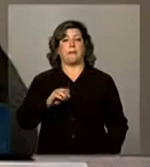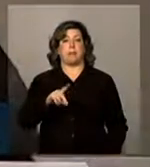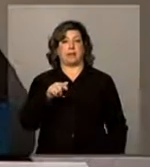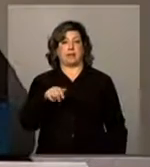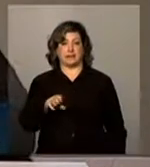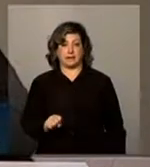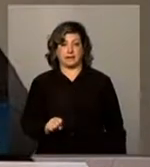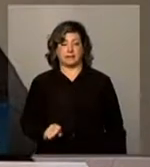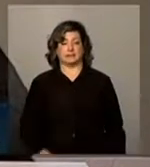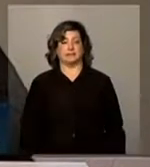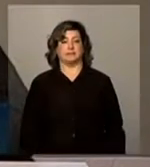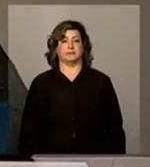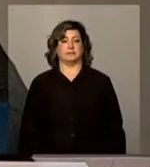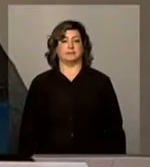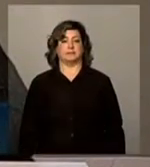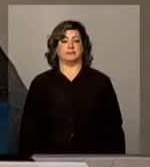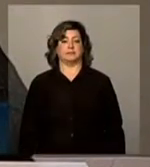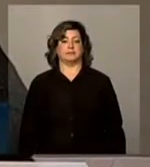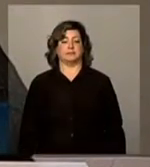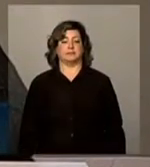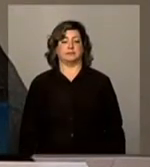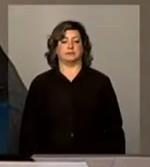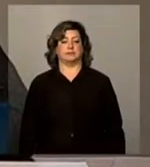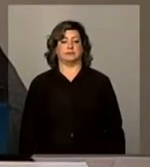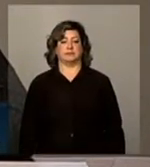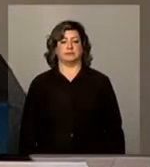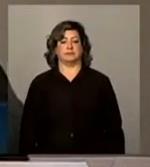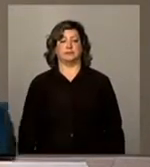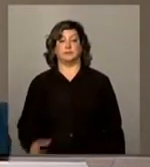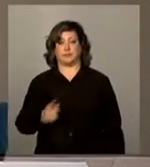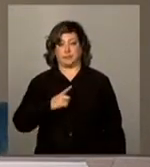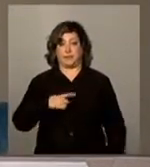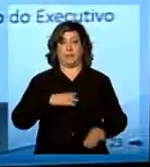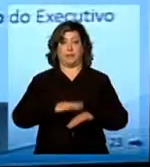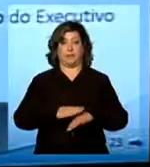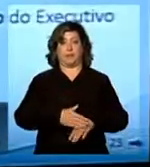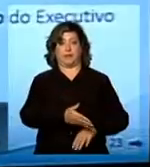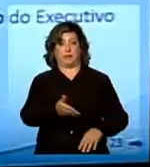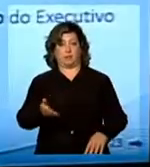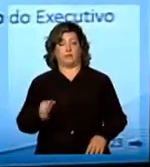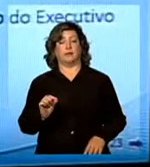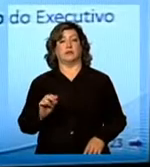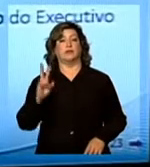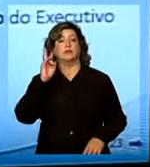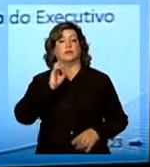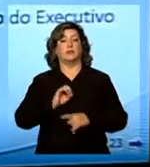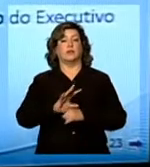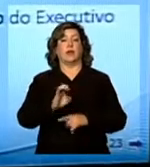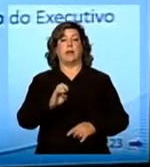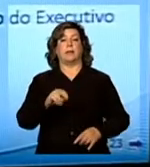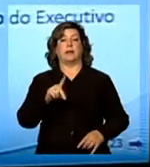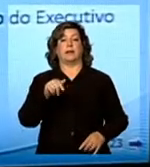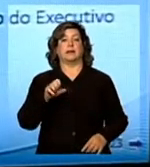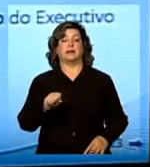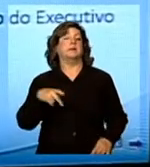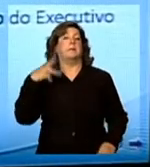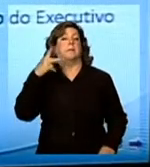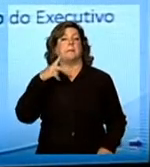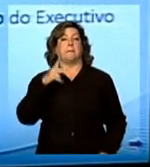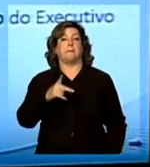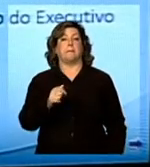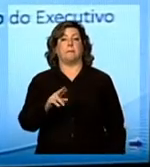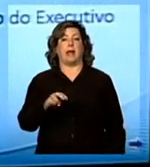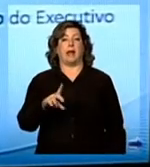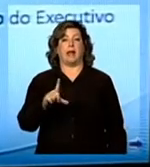passar o seguinte também, porque eles têm em mãos isso, as emendas parlamentares. Nós já estamos